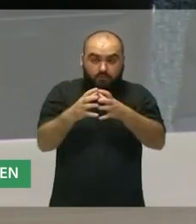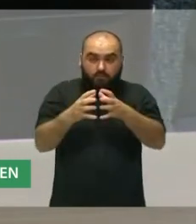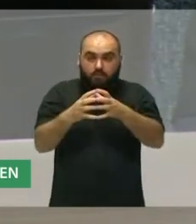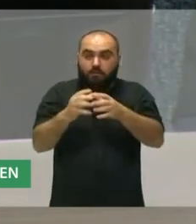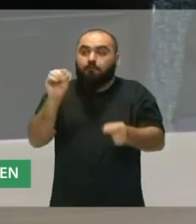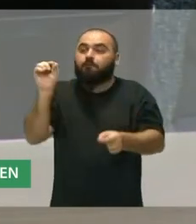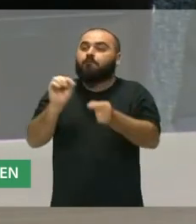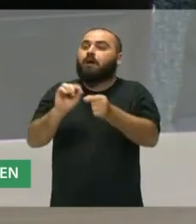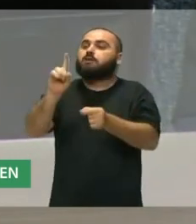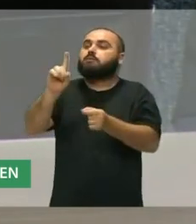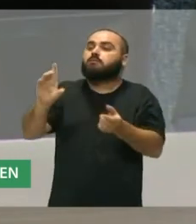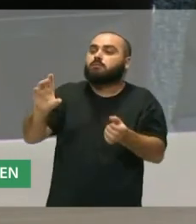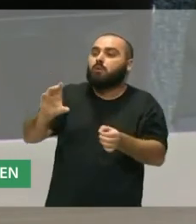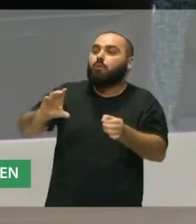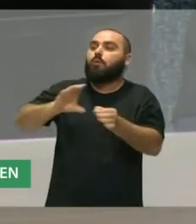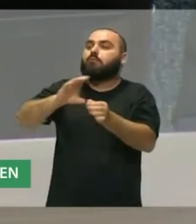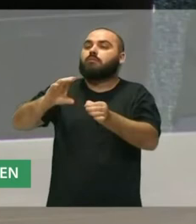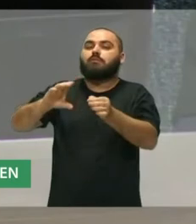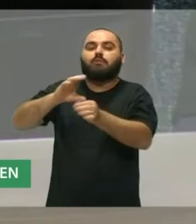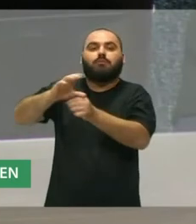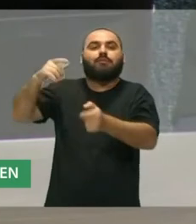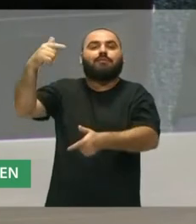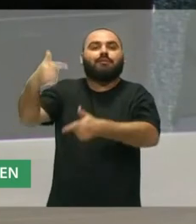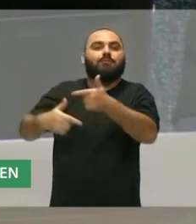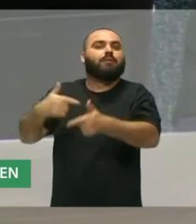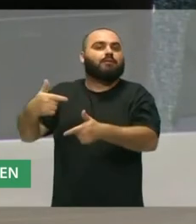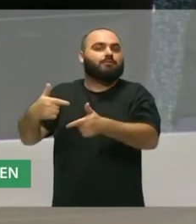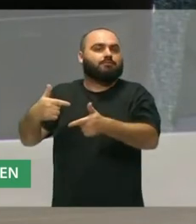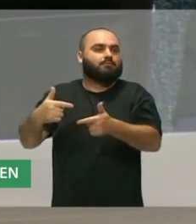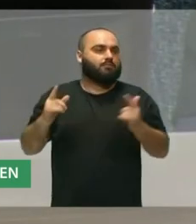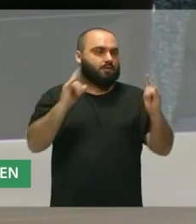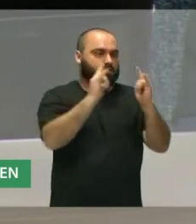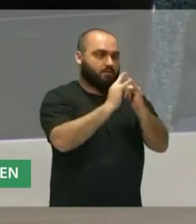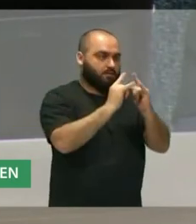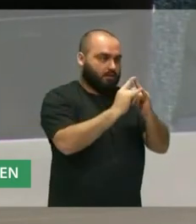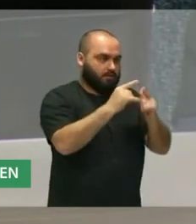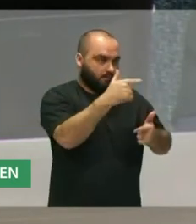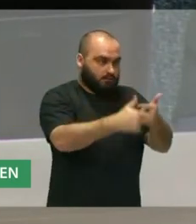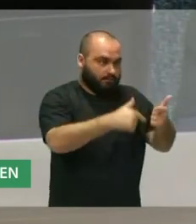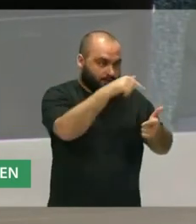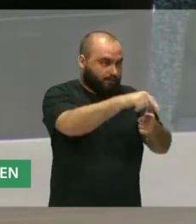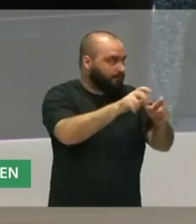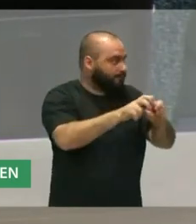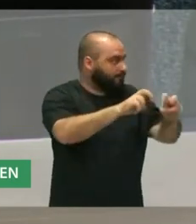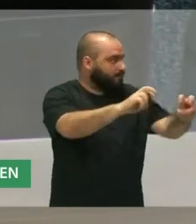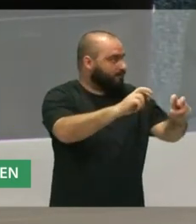trabalho envolvendo as entidades que estão aqui na mesa, para